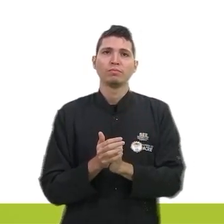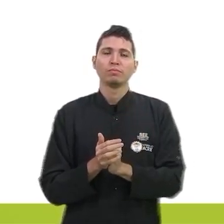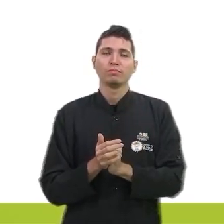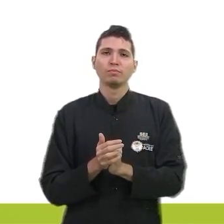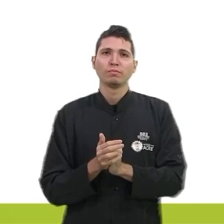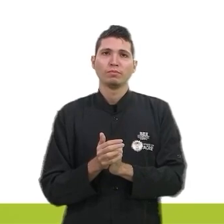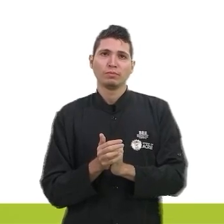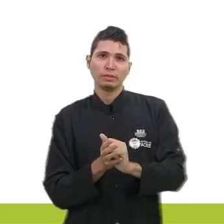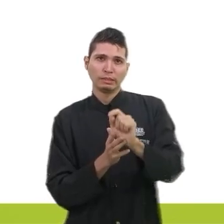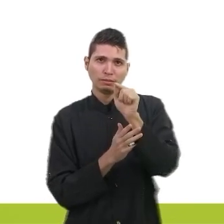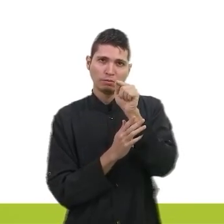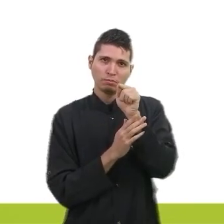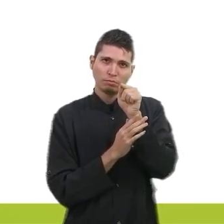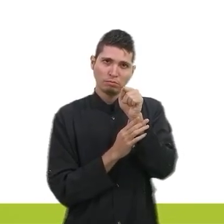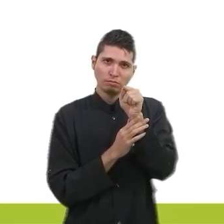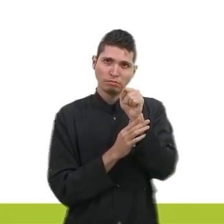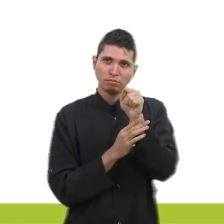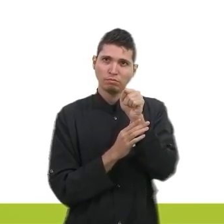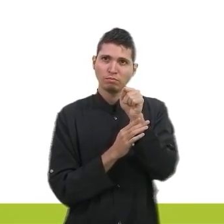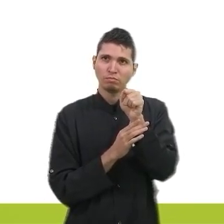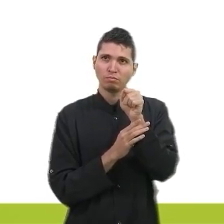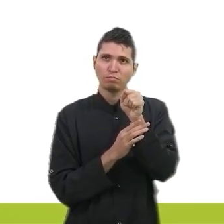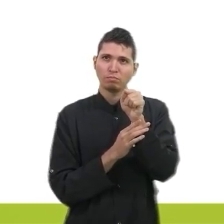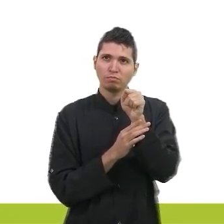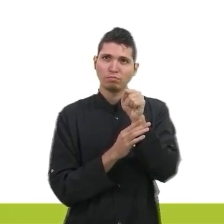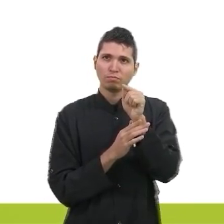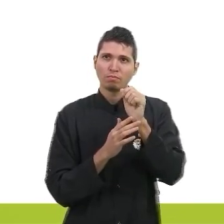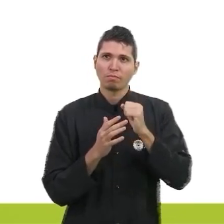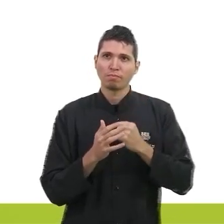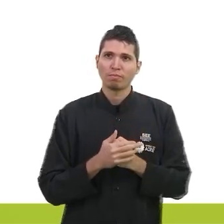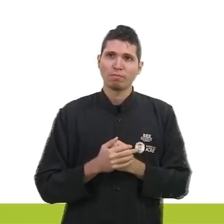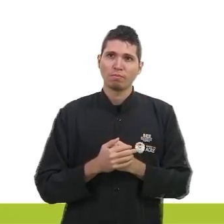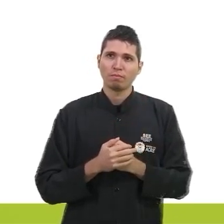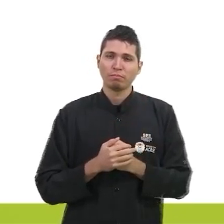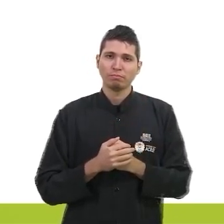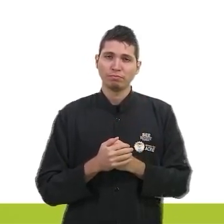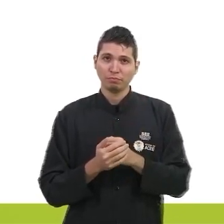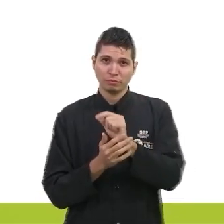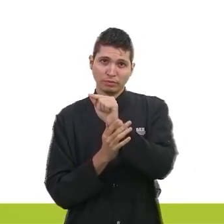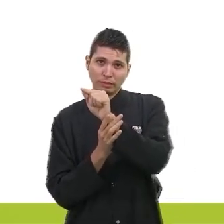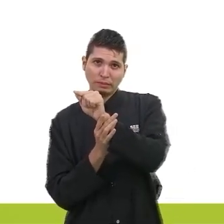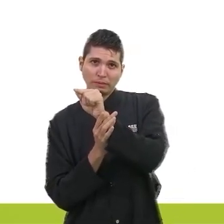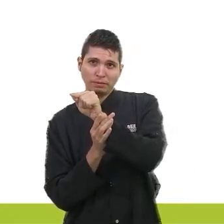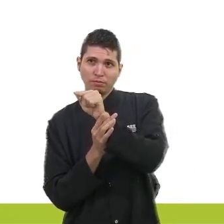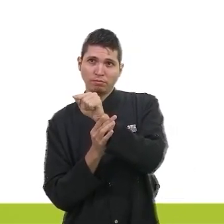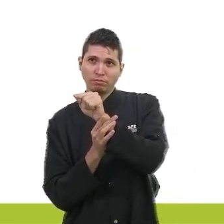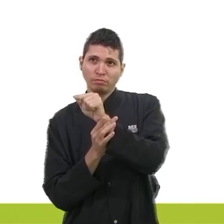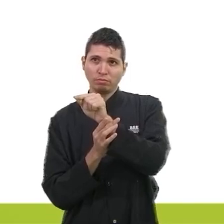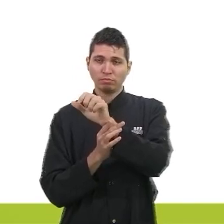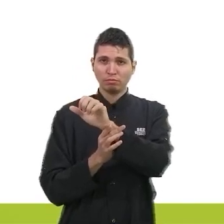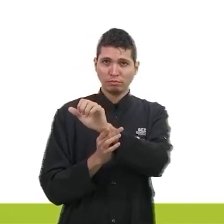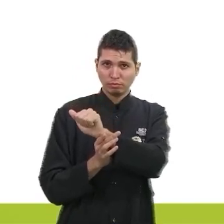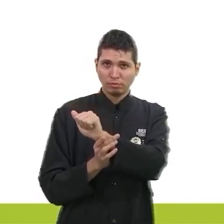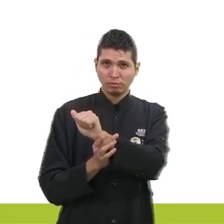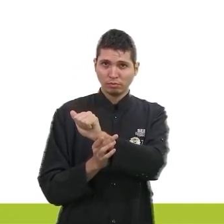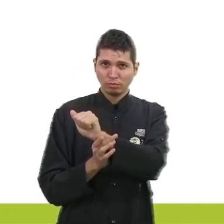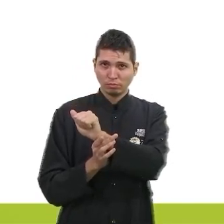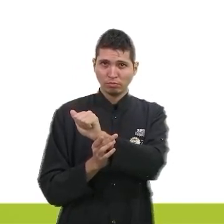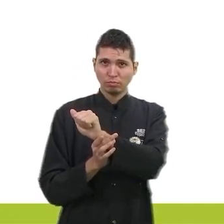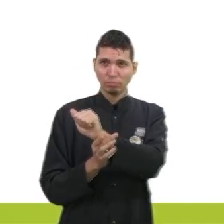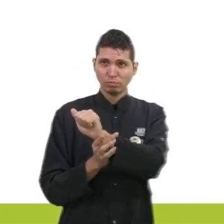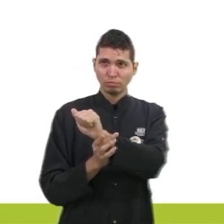na circunferência e esse ponto eu vou denominá-lo A. Esse ponto vai ser a origem da